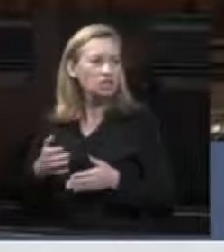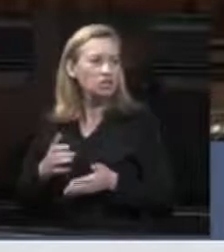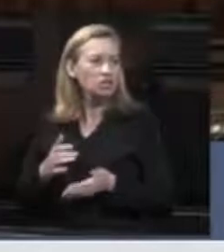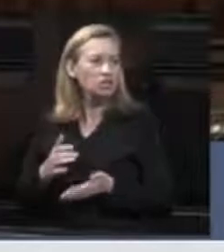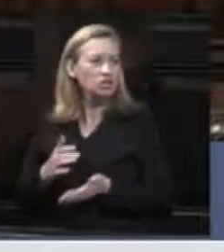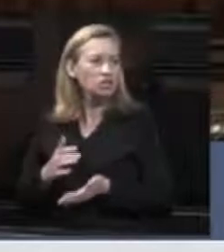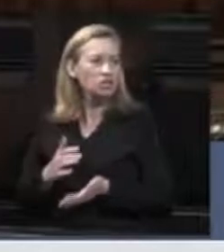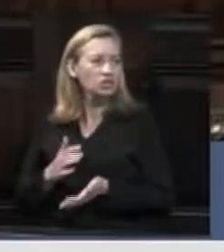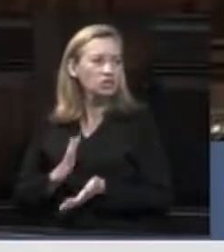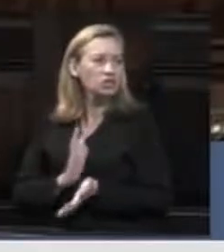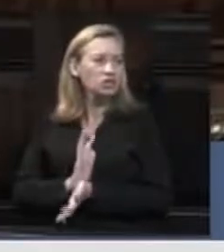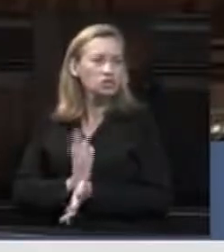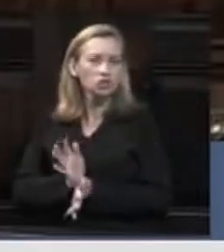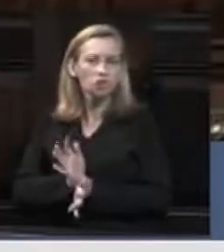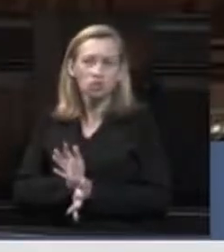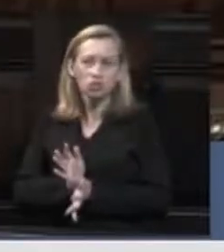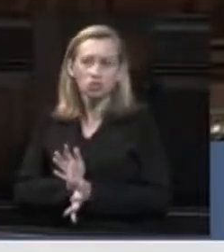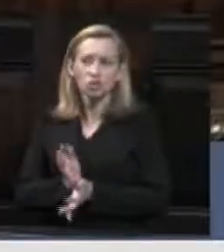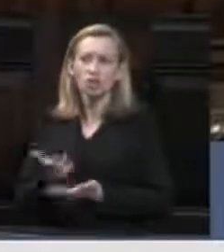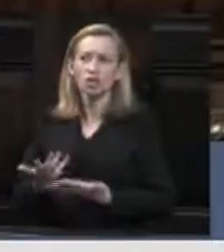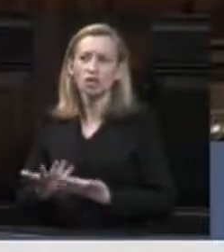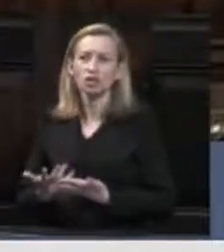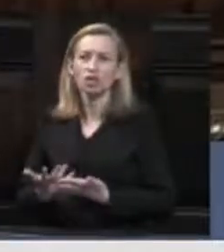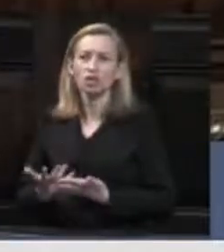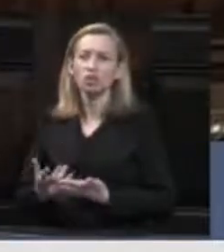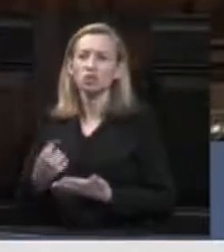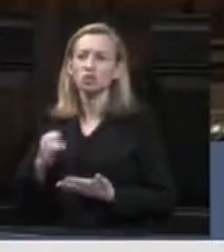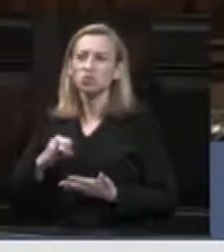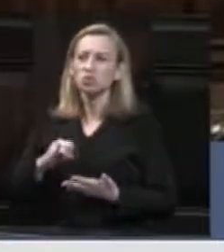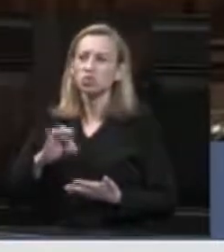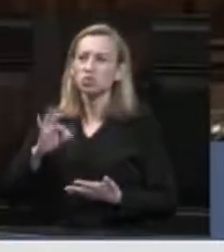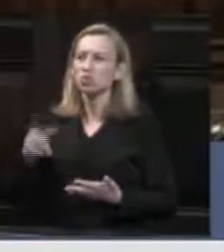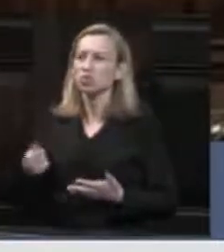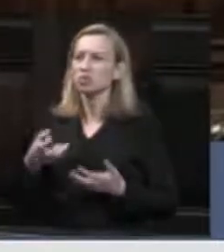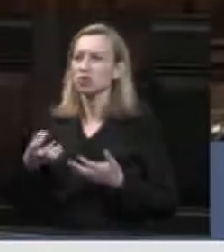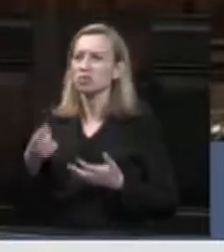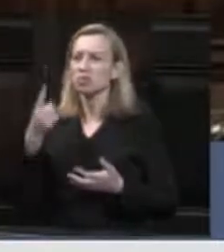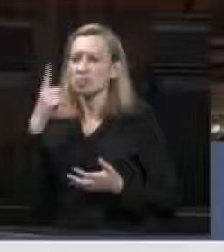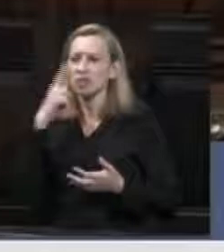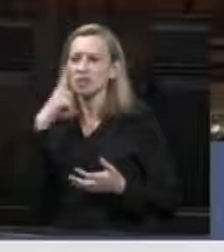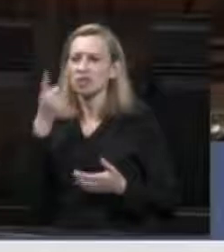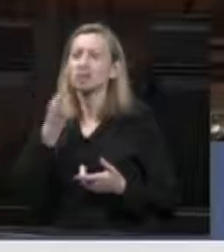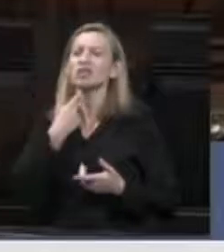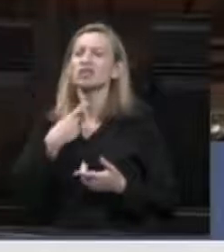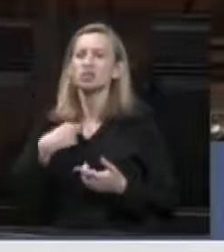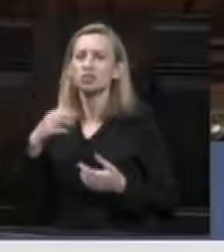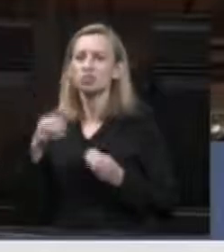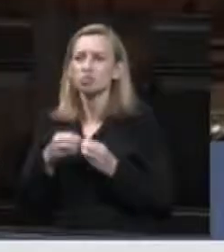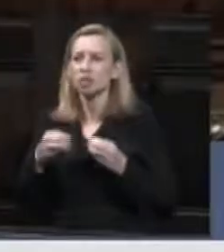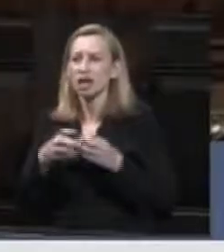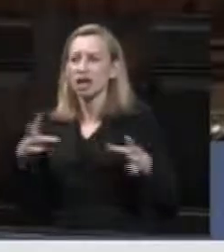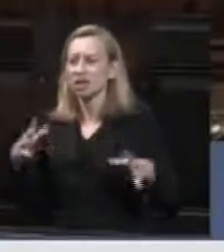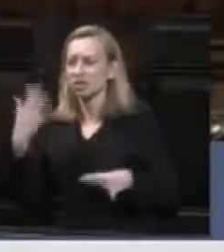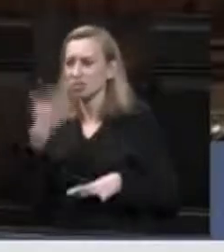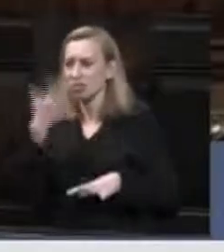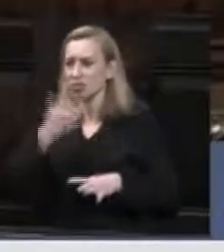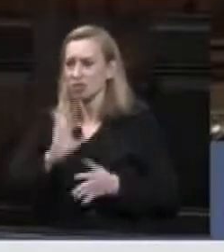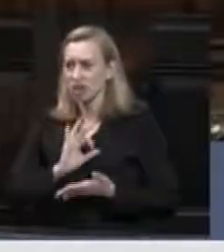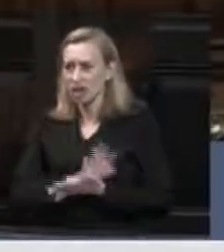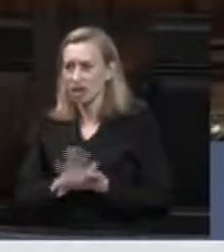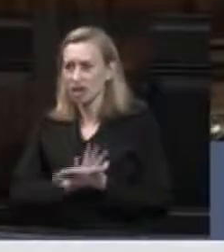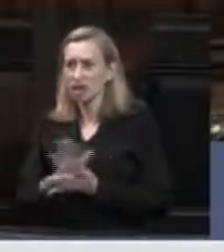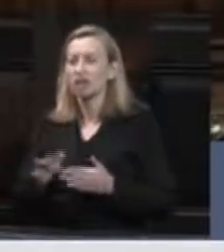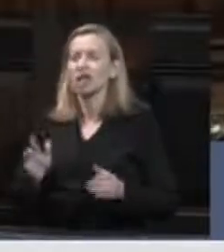considerar como fundamentos, pilares ou eixos do Estado de Direito. Por isso, há um ano, denunciei aqui mais